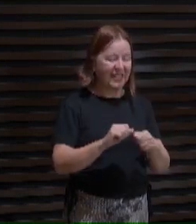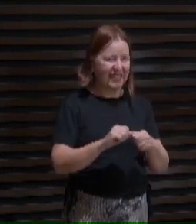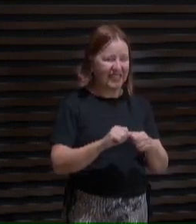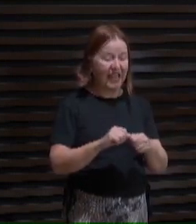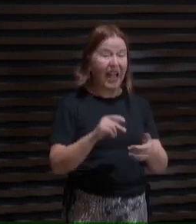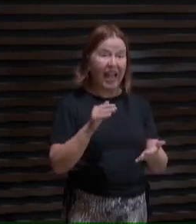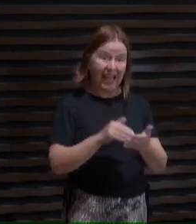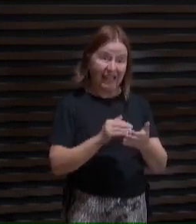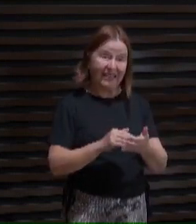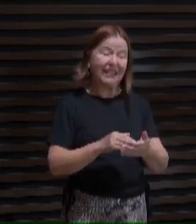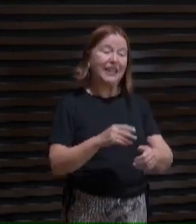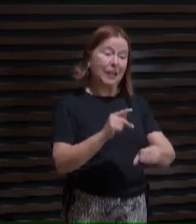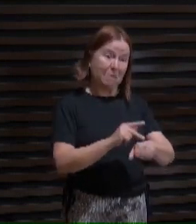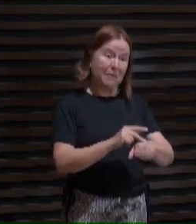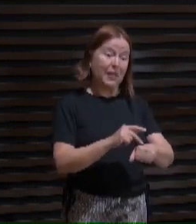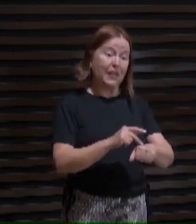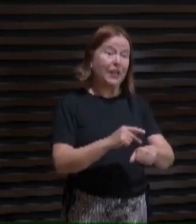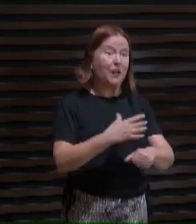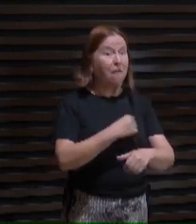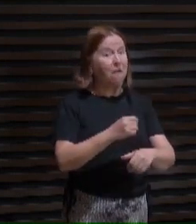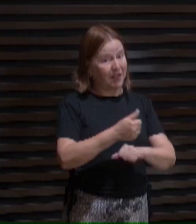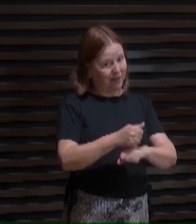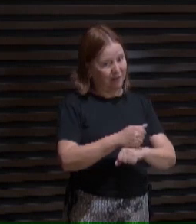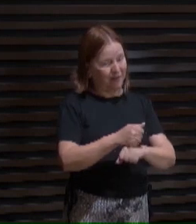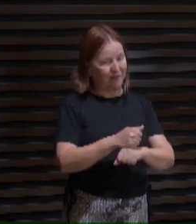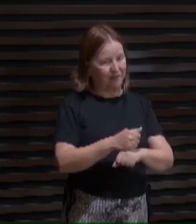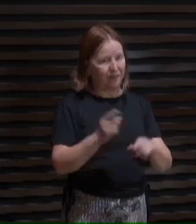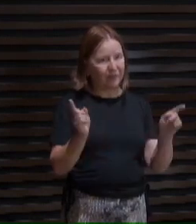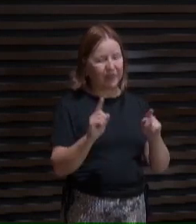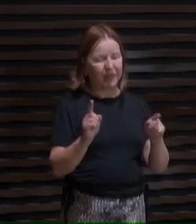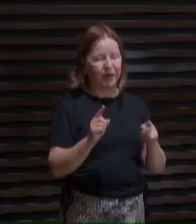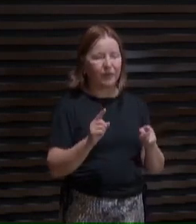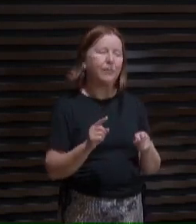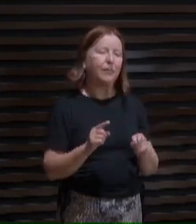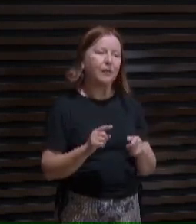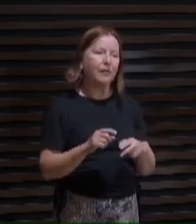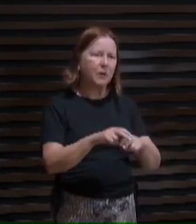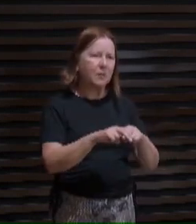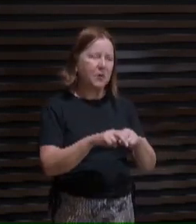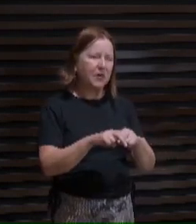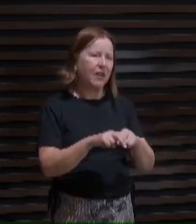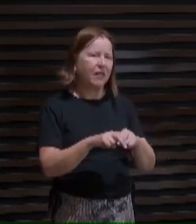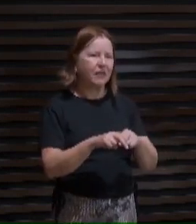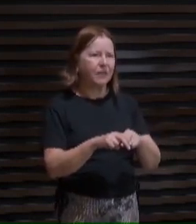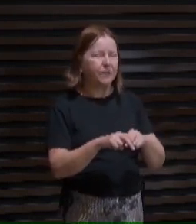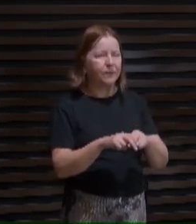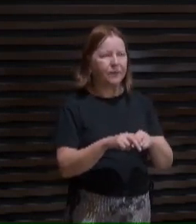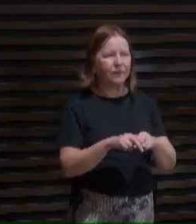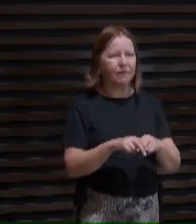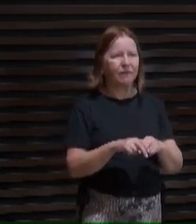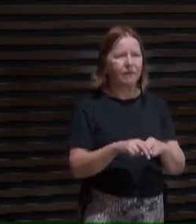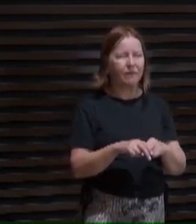das pedras filhos a Abraão. Não é uma questão de instinto, não é uma